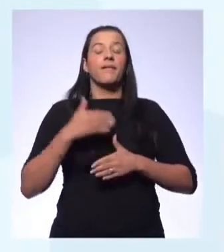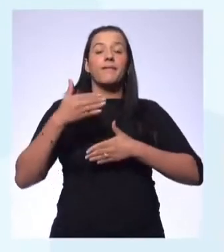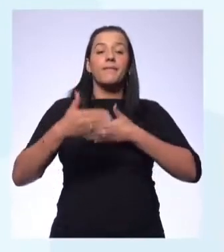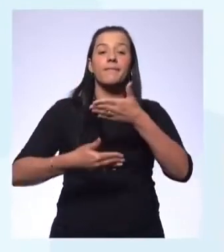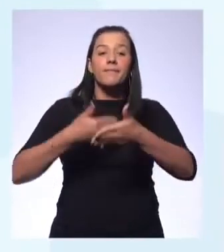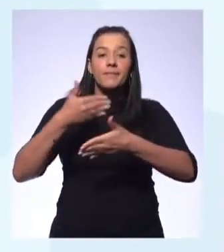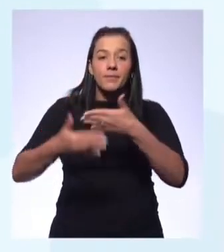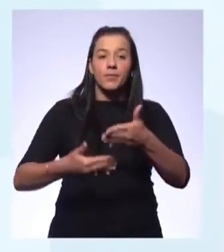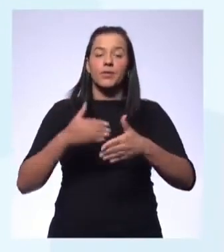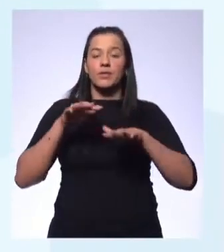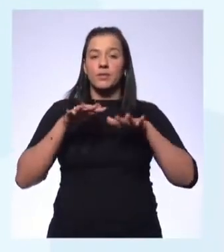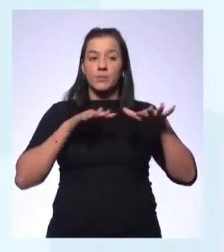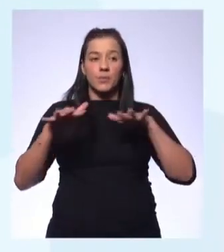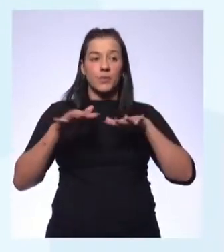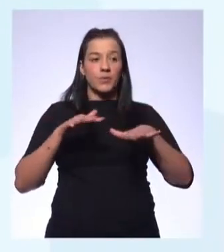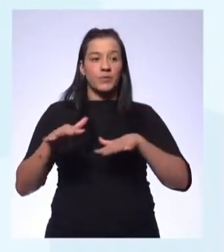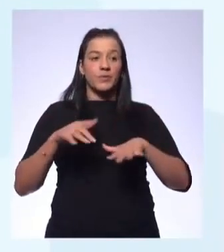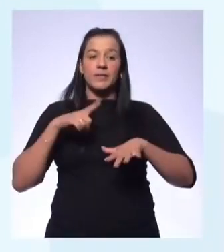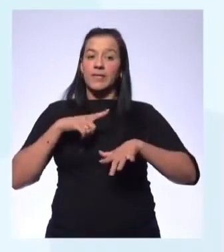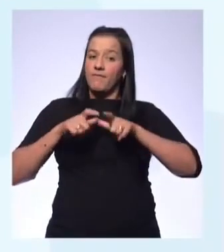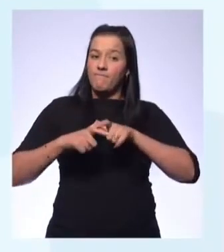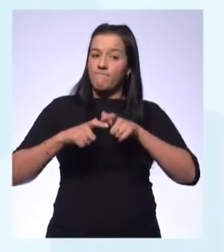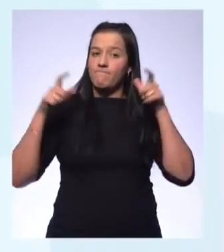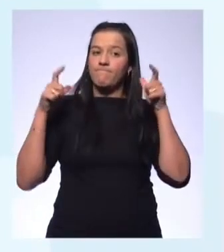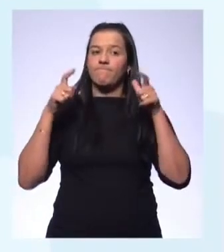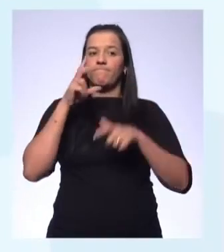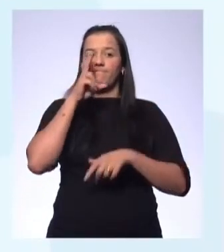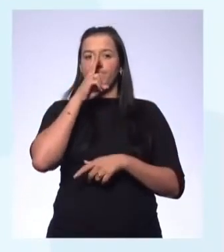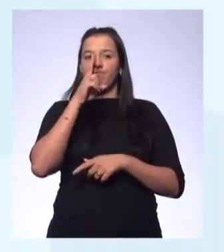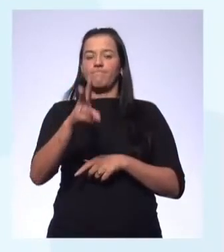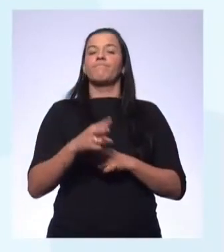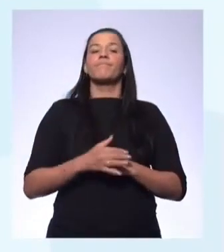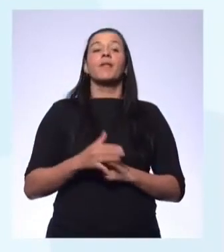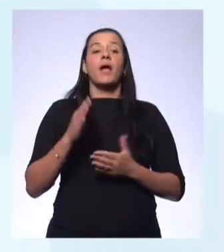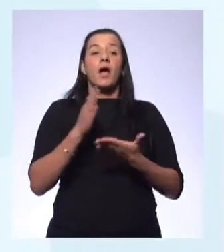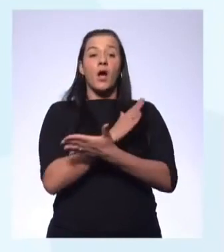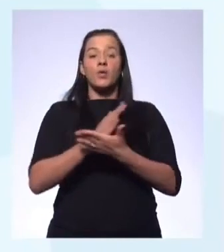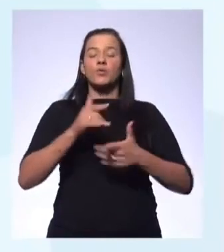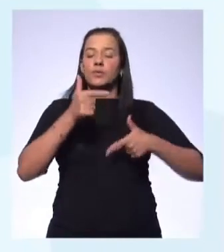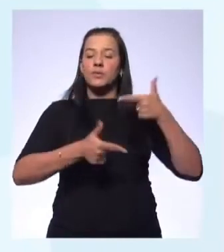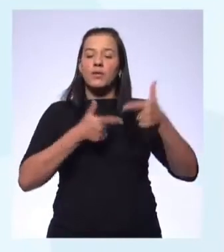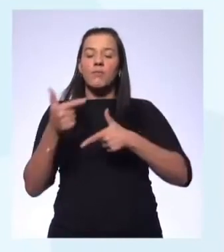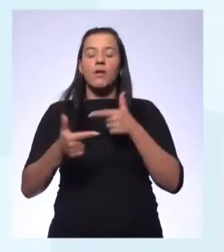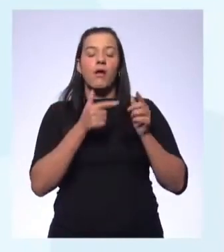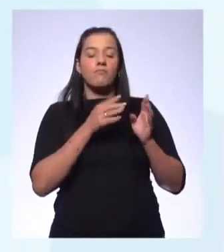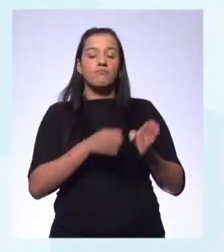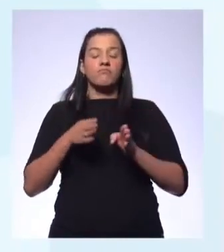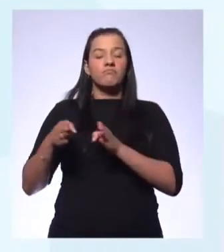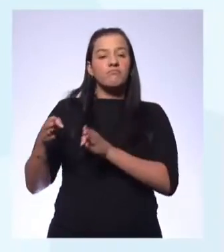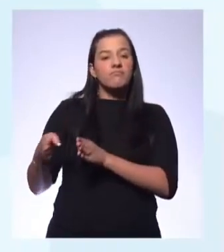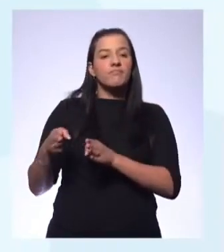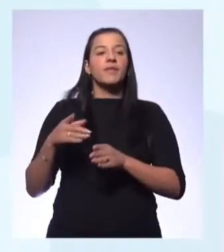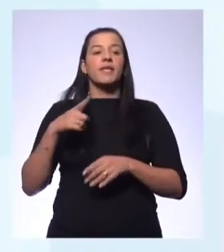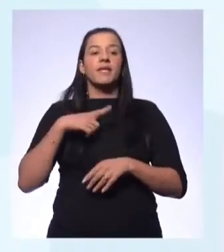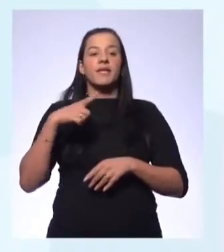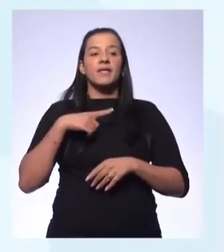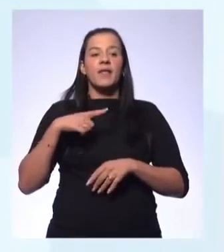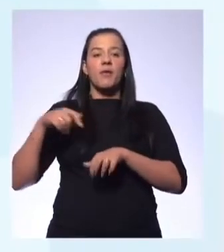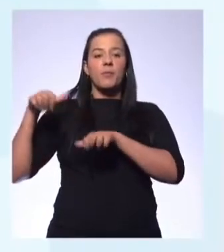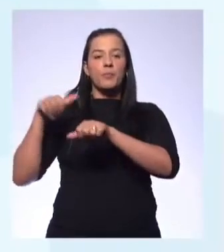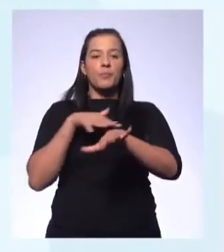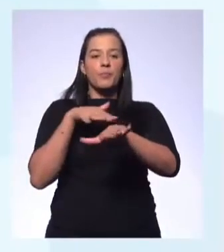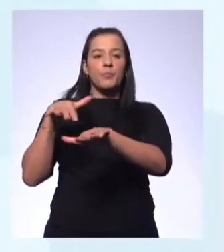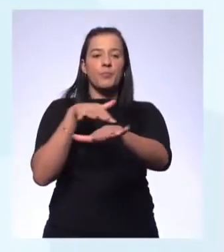tempo, esse movimento começou a ganhar mais força, os trabalhadores começaram a se organizar nas chamadas trade unions, que é